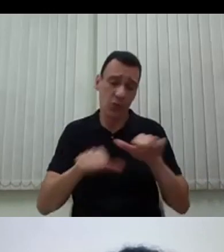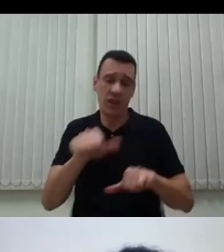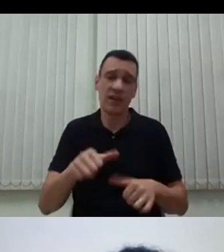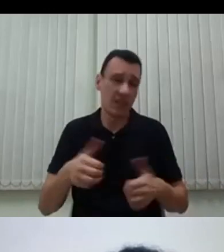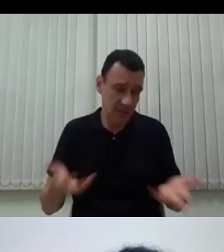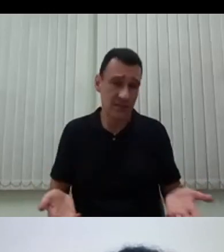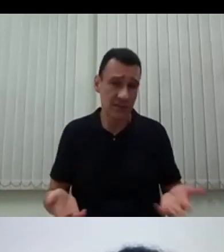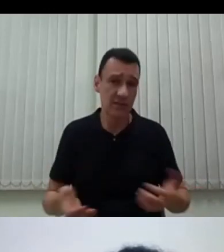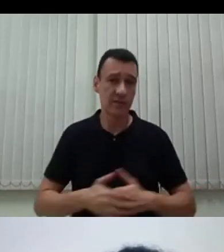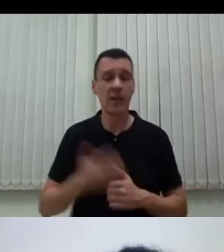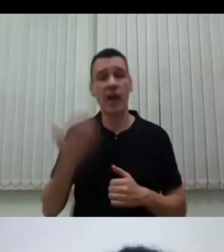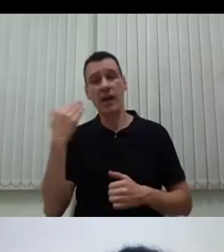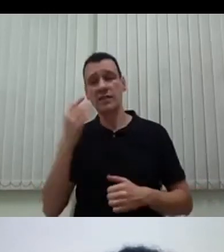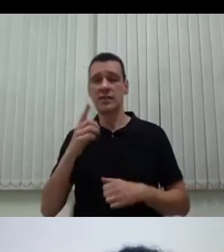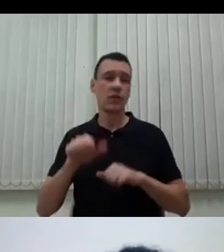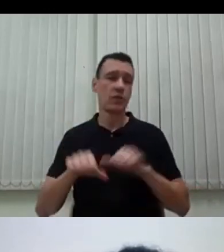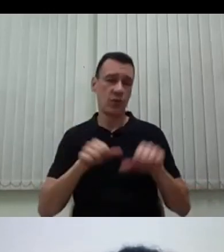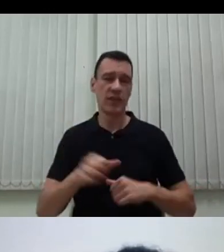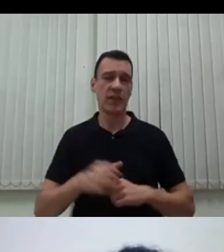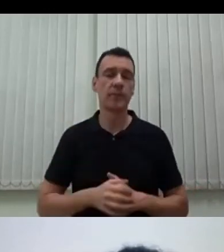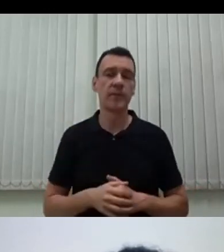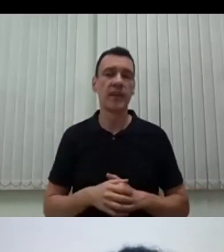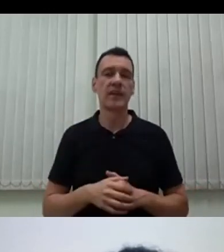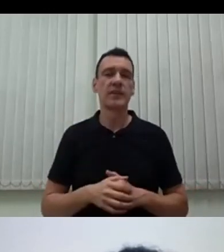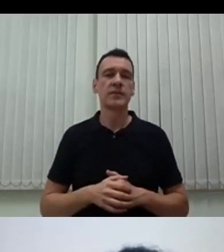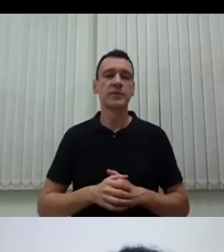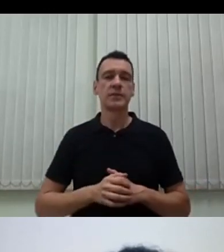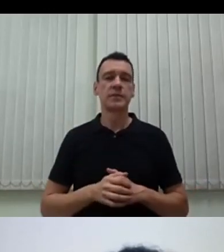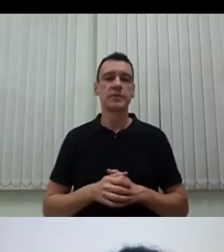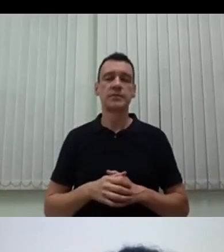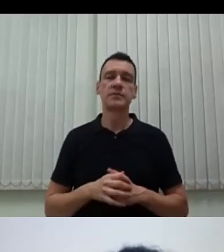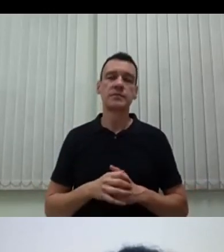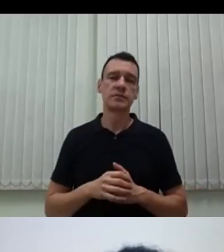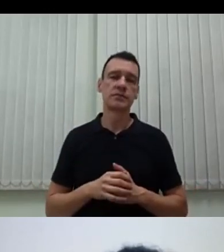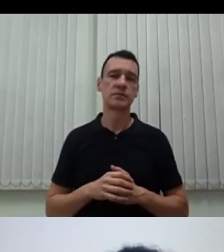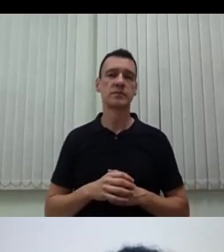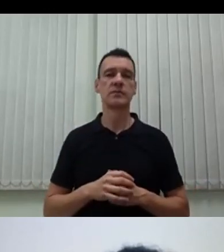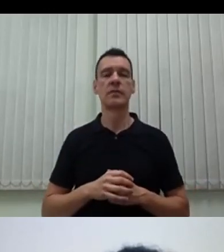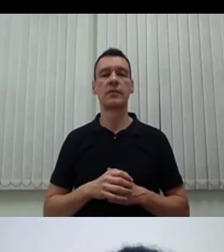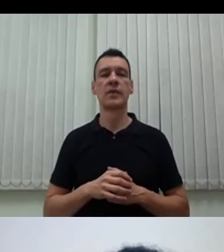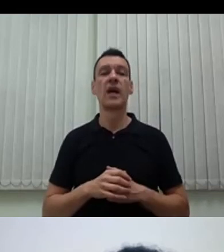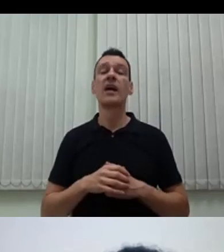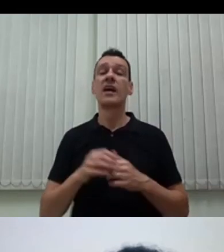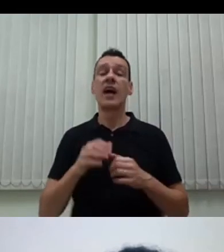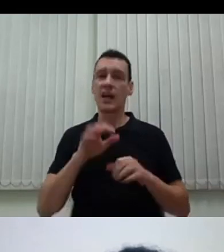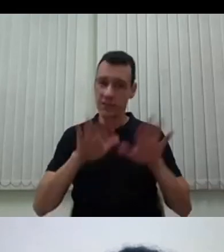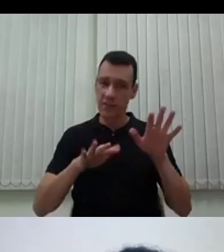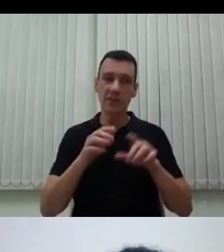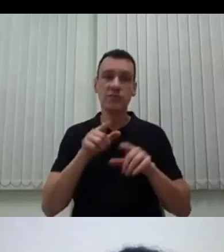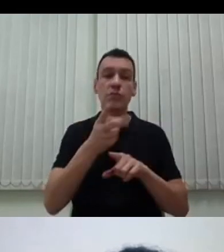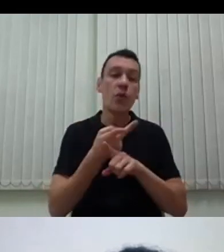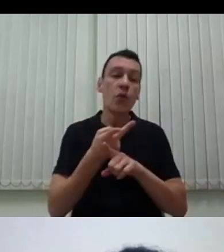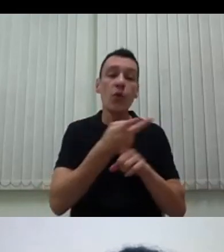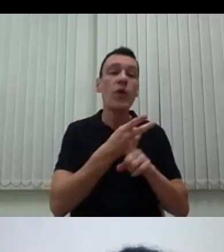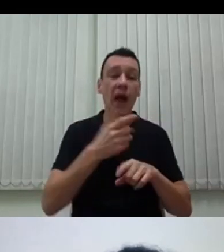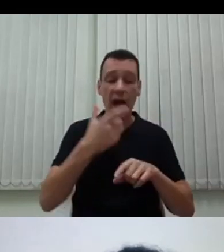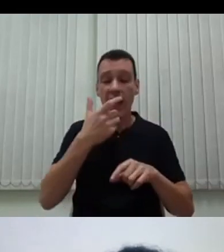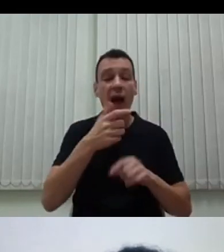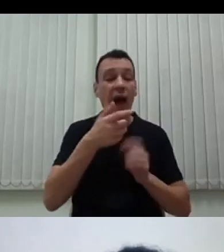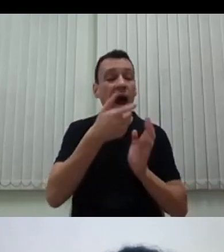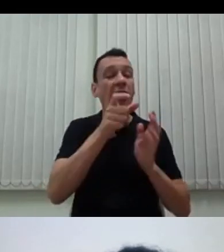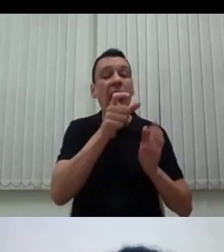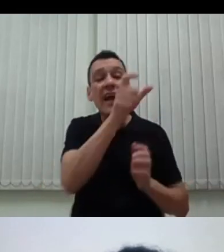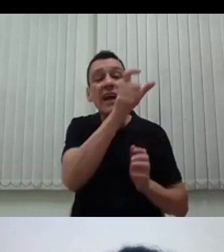de meio procurar uma agulha num palheiro, né? Mas a partir dos nomes que vocês ouviram aqui, das referências que vocês ouviram aqui,